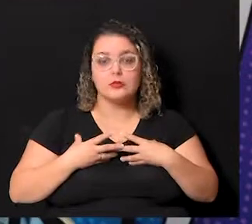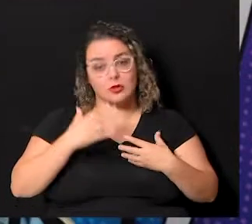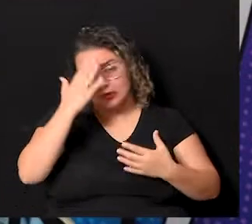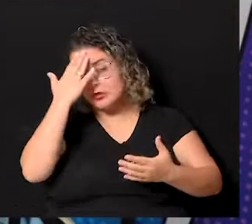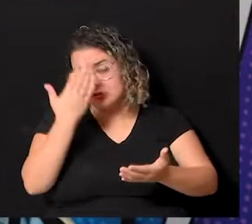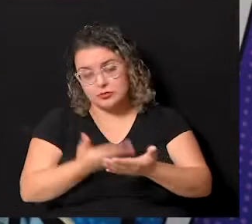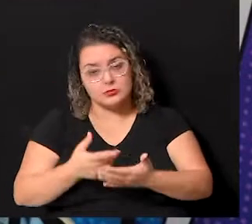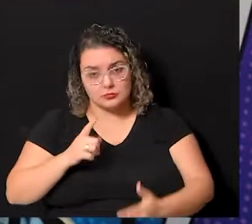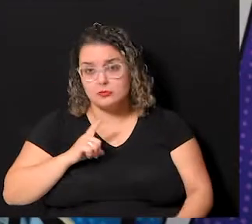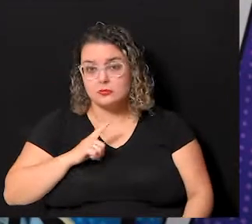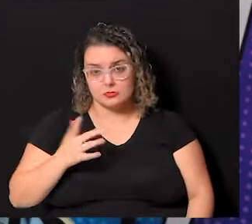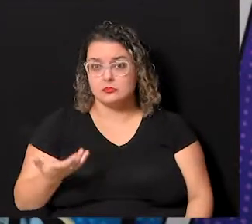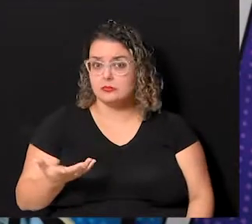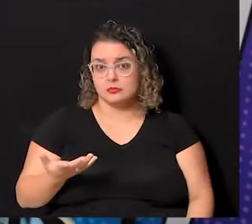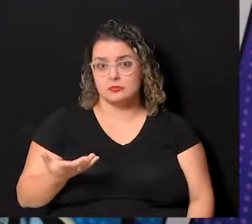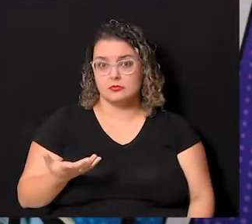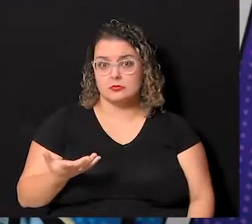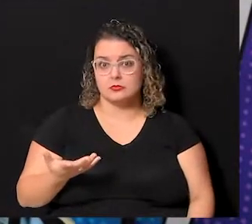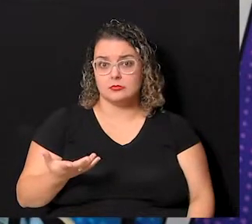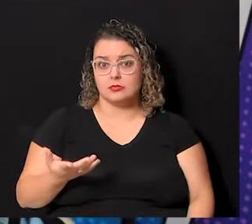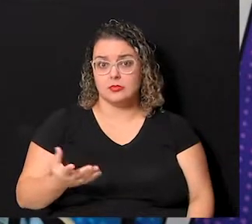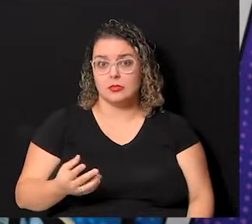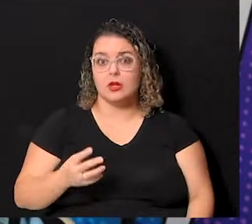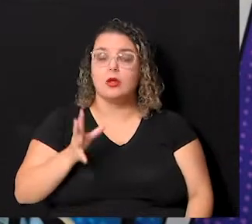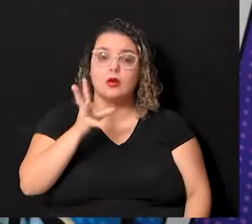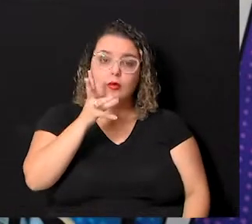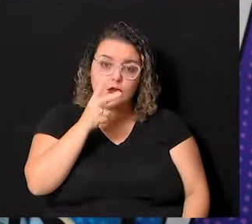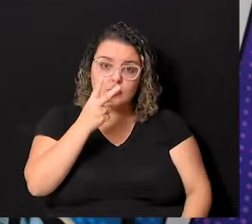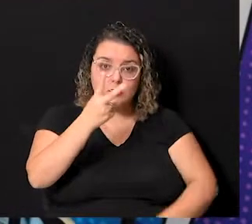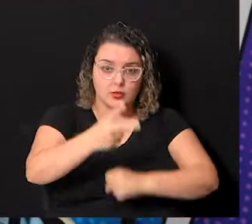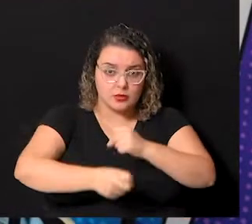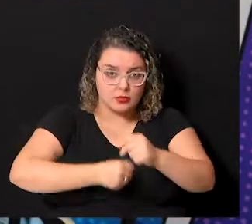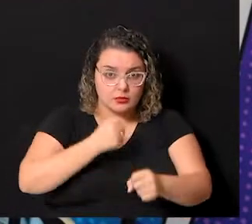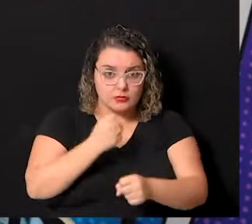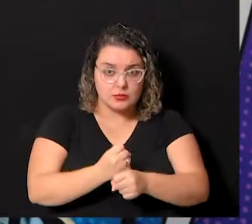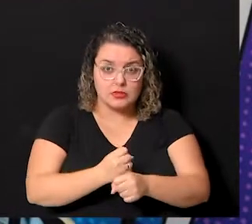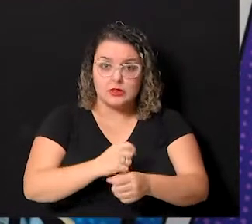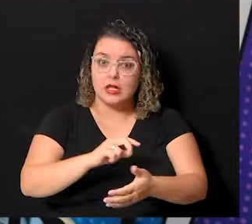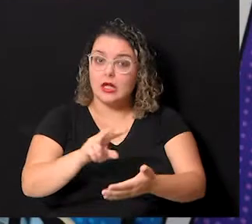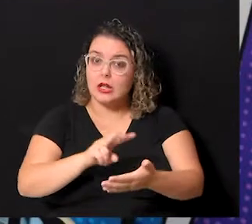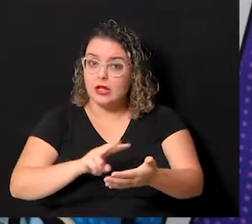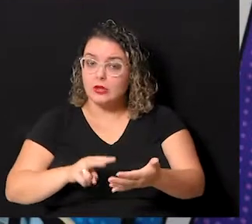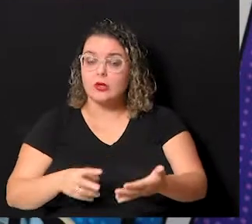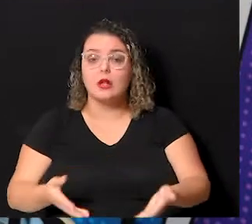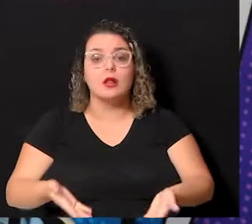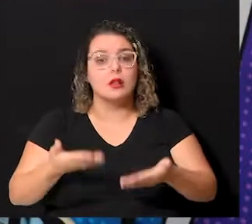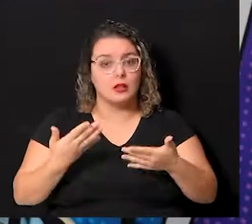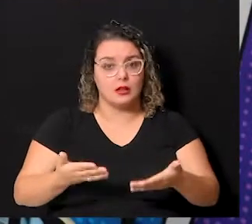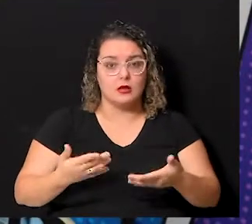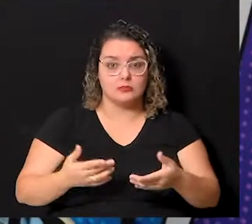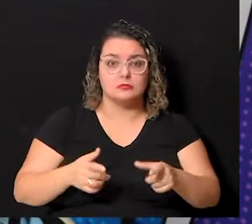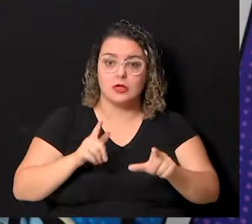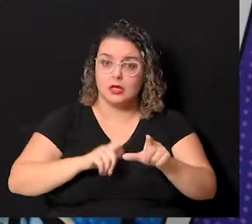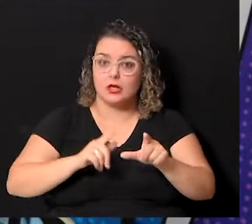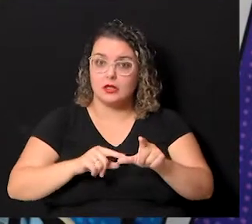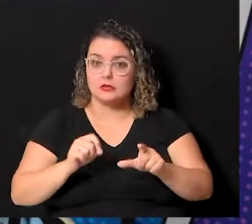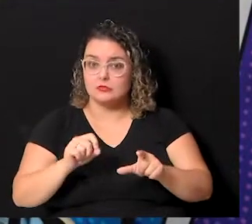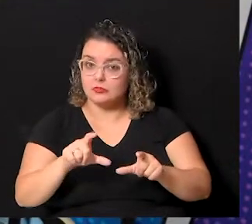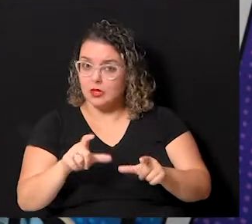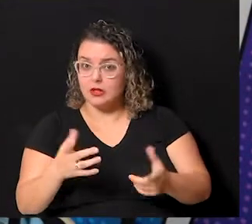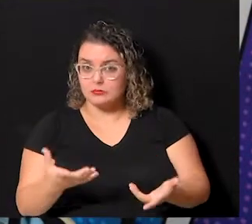acredito que tenha. Ó, eu demorei 2 anos para fazer o livro, mas a leitura é leve, letra é